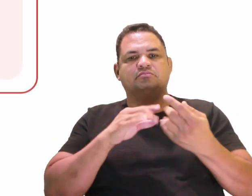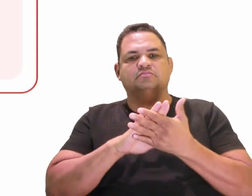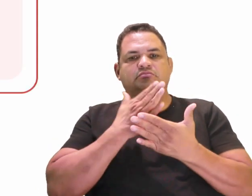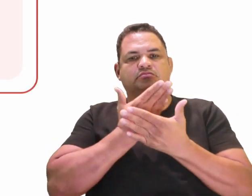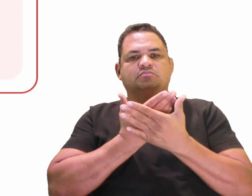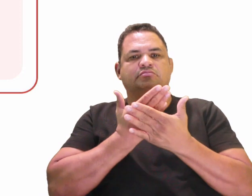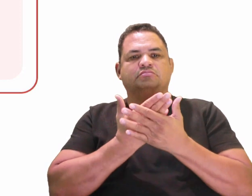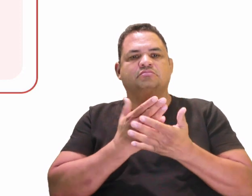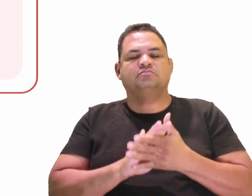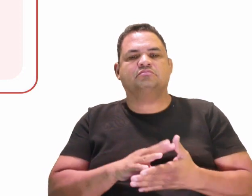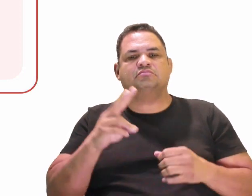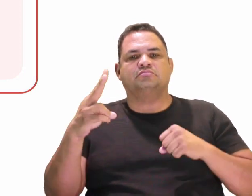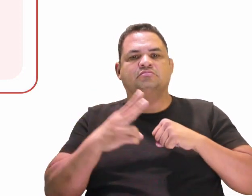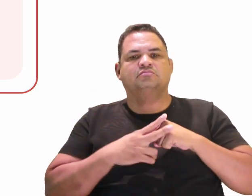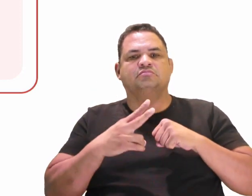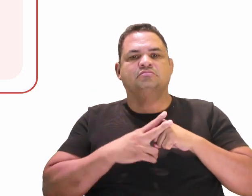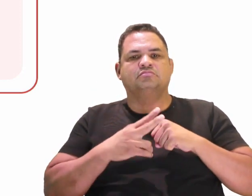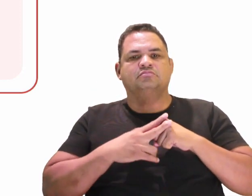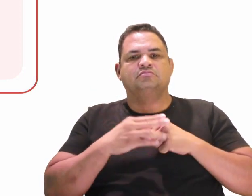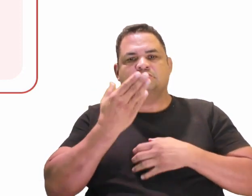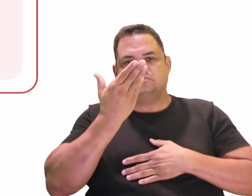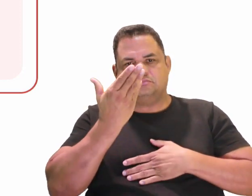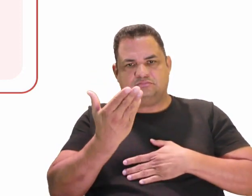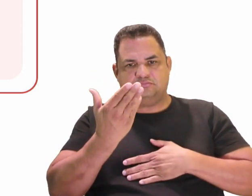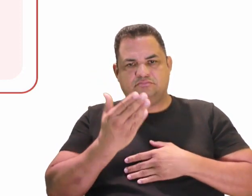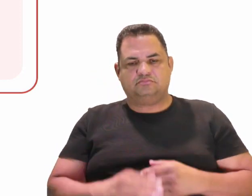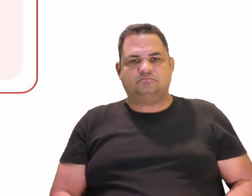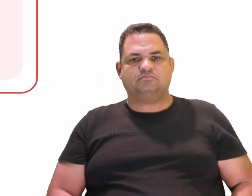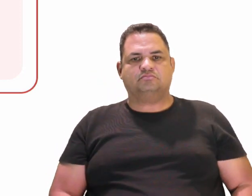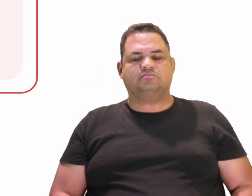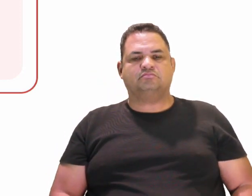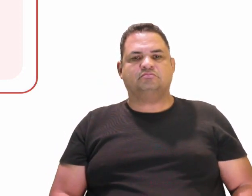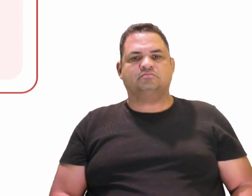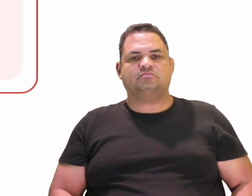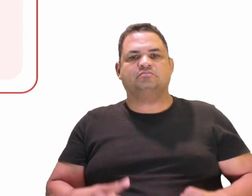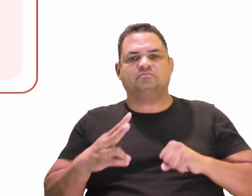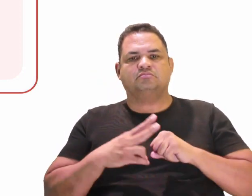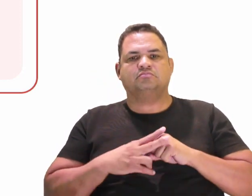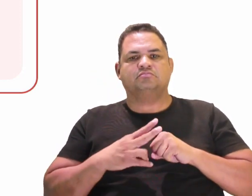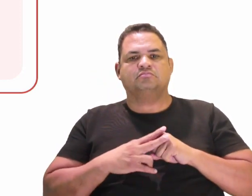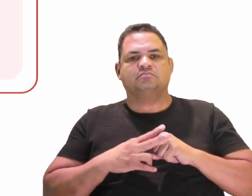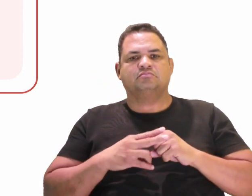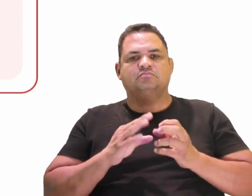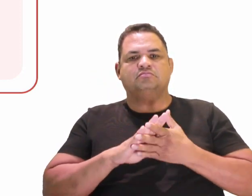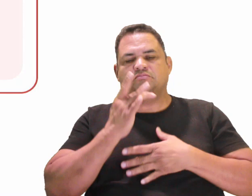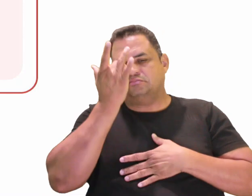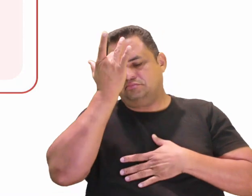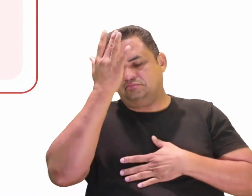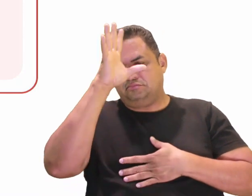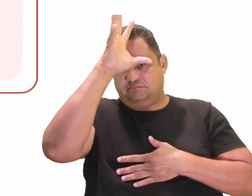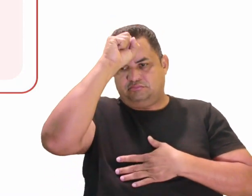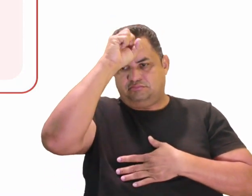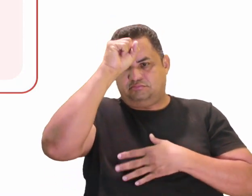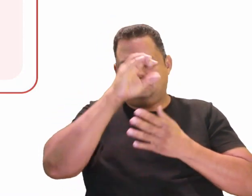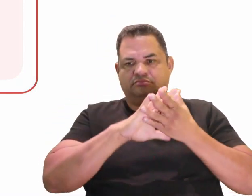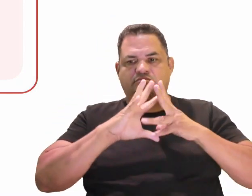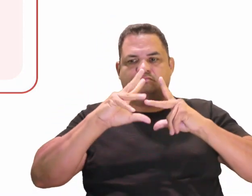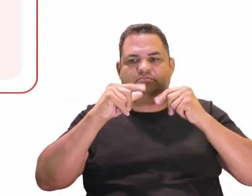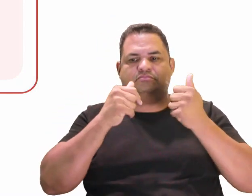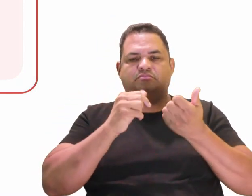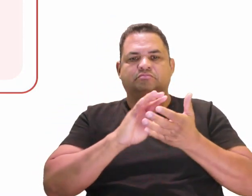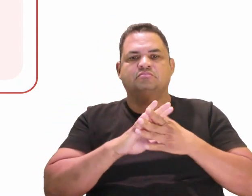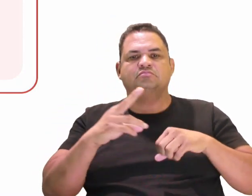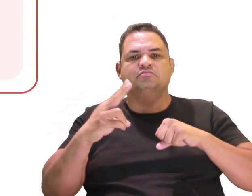sobre o verbo modal can, que é um verbo muito fácil de ser aprendido, assim como todos os